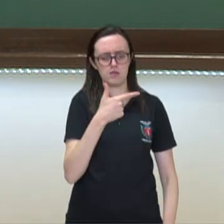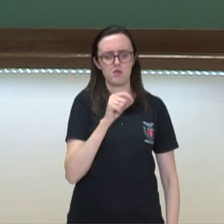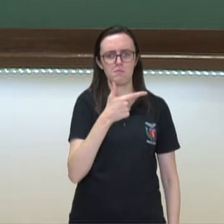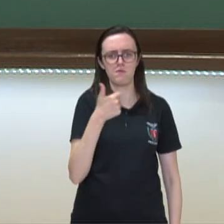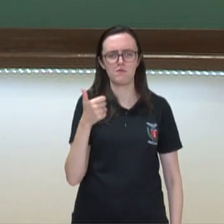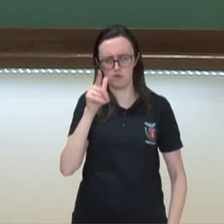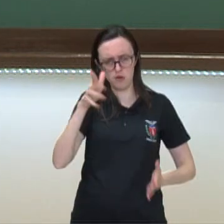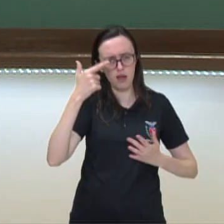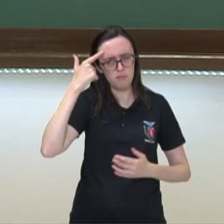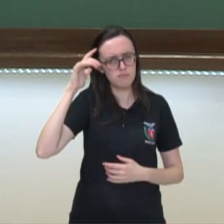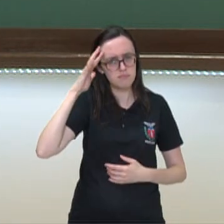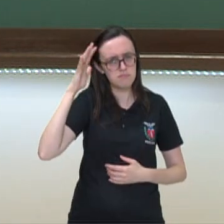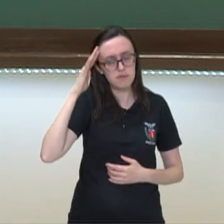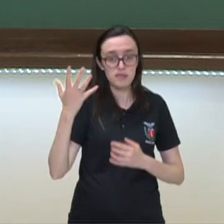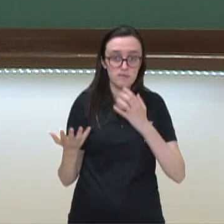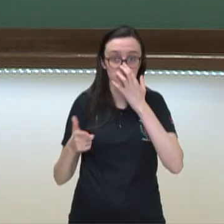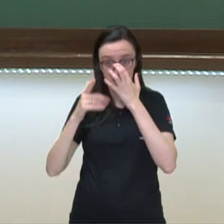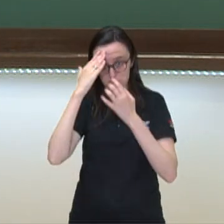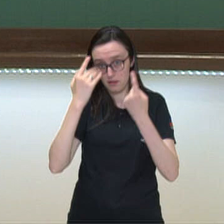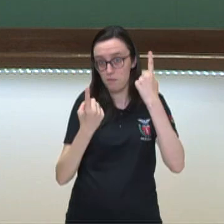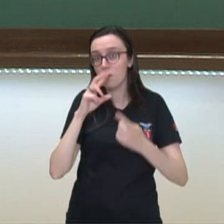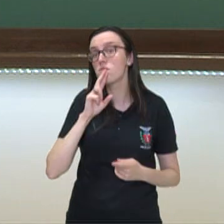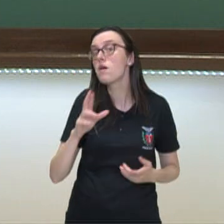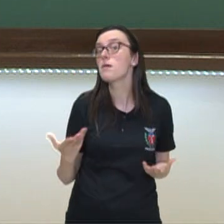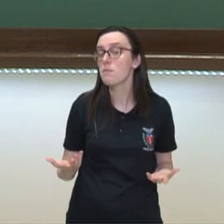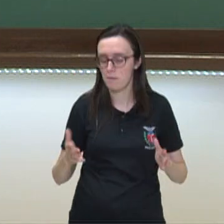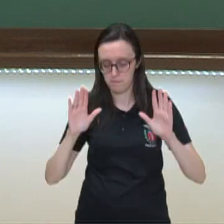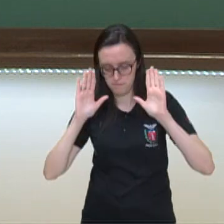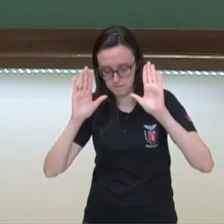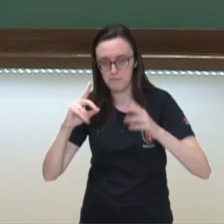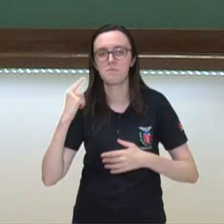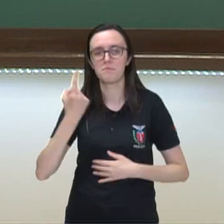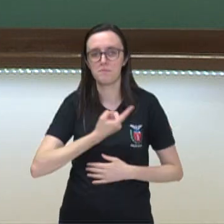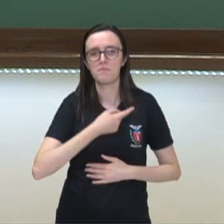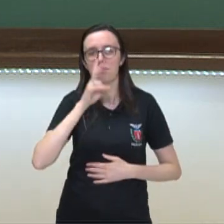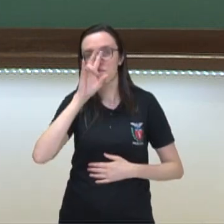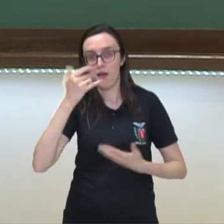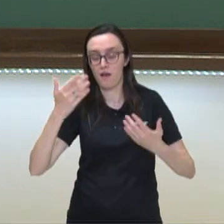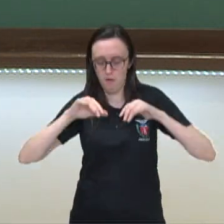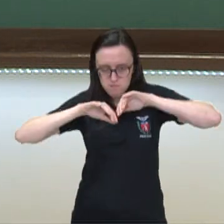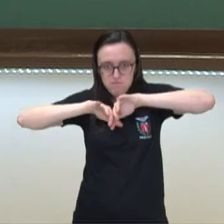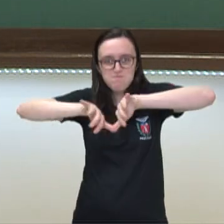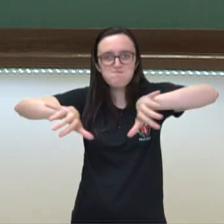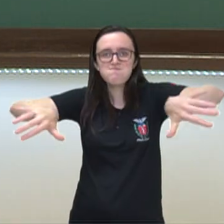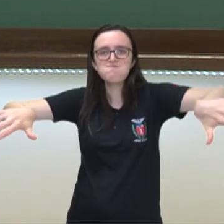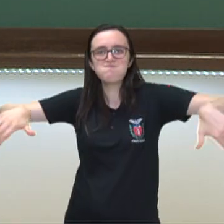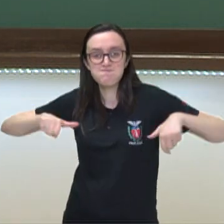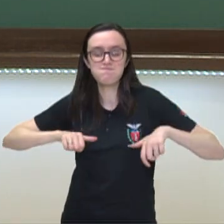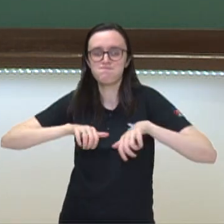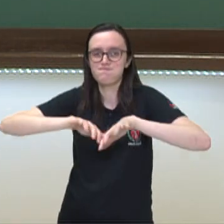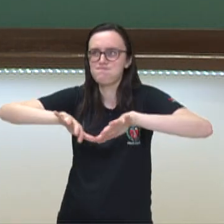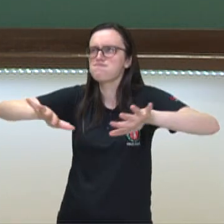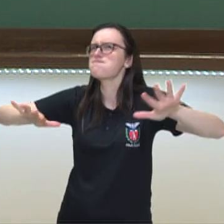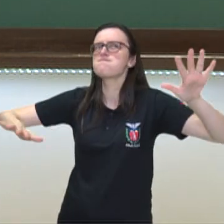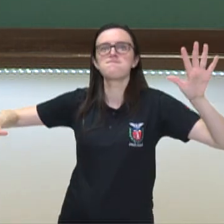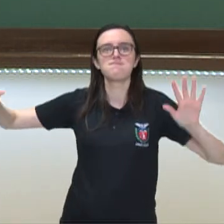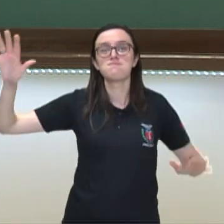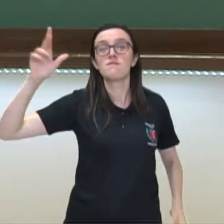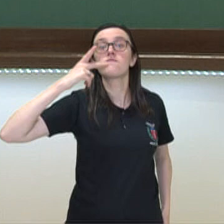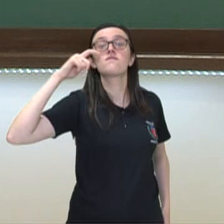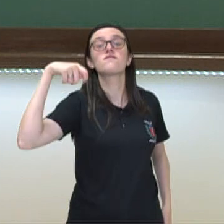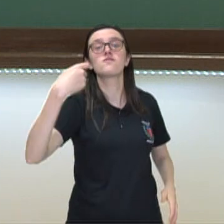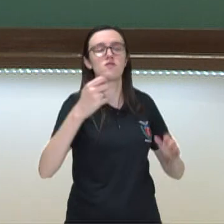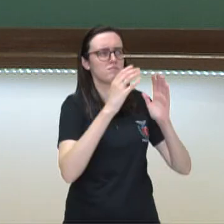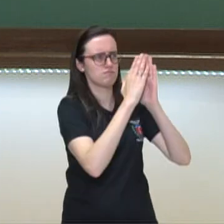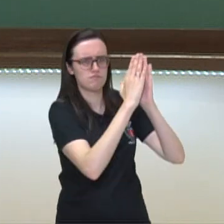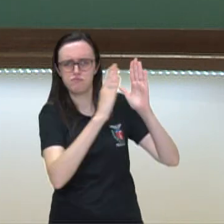Você já se perguntou? Sabe a resposta? Bom, nós vamos mergulhar neste universo da